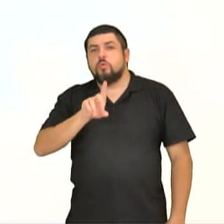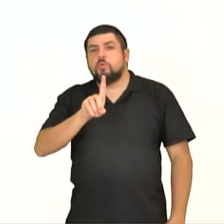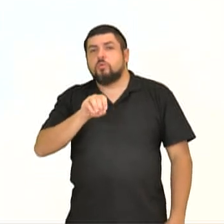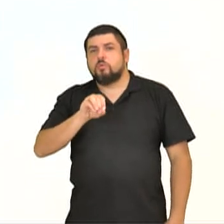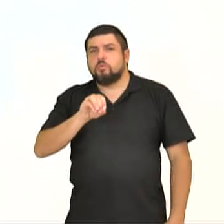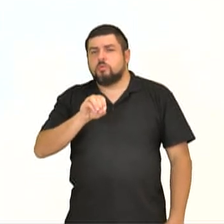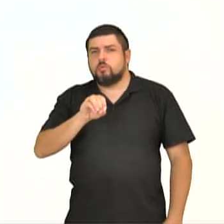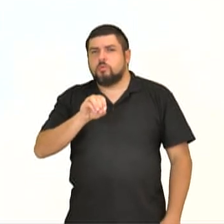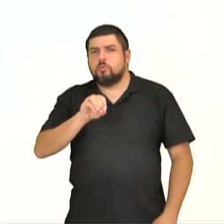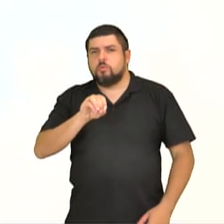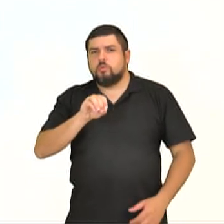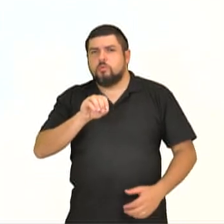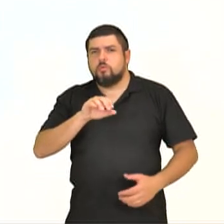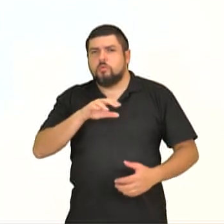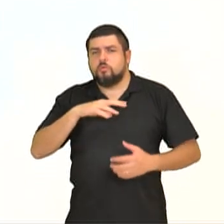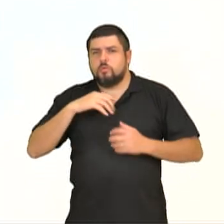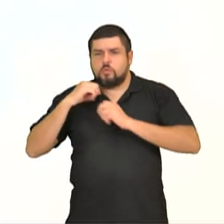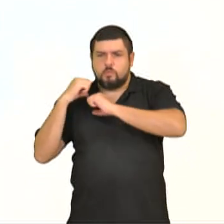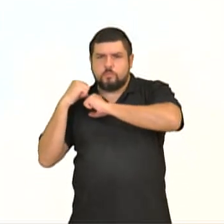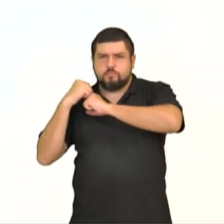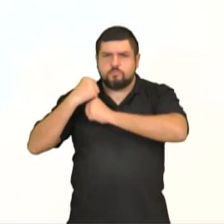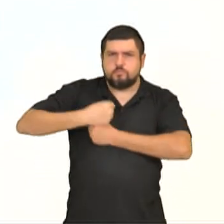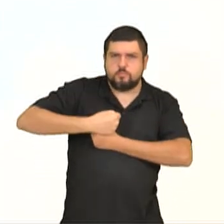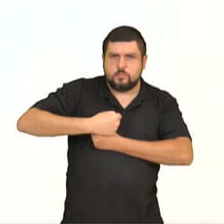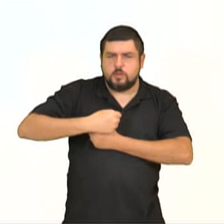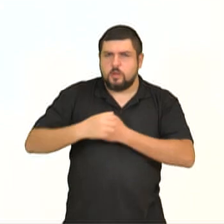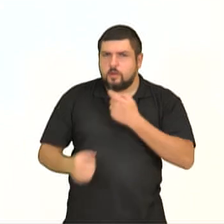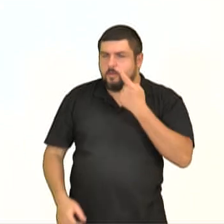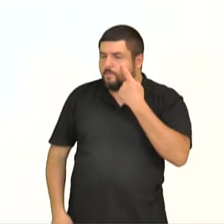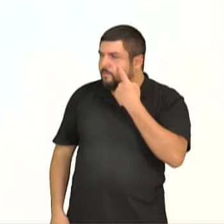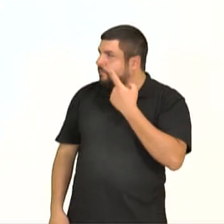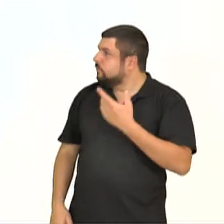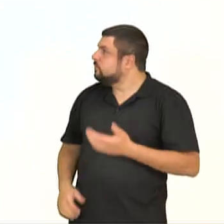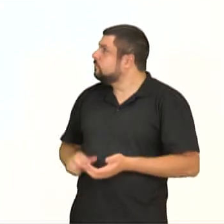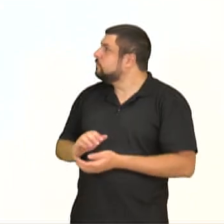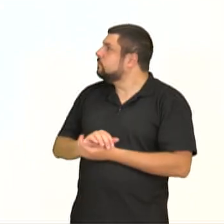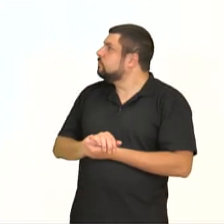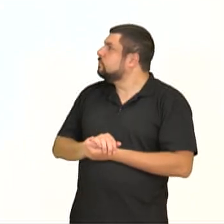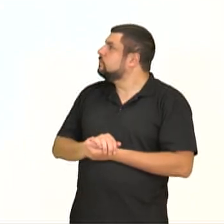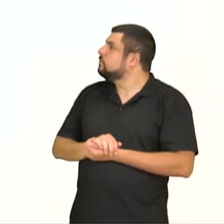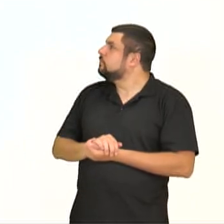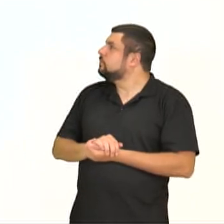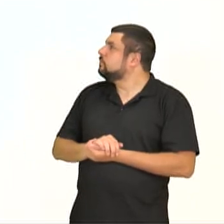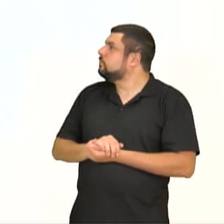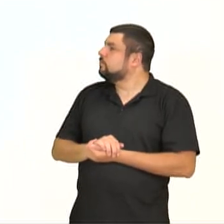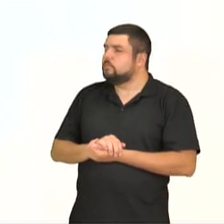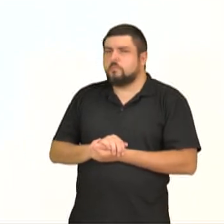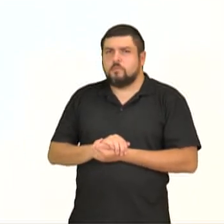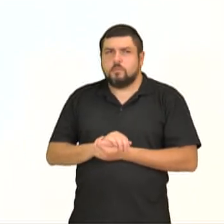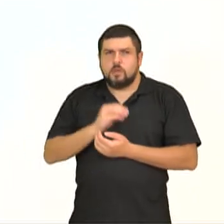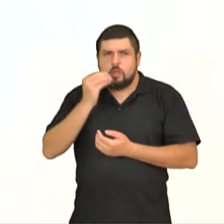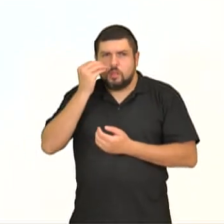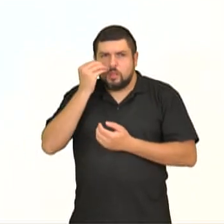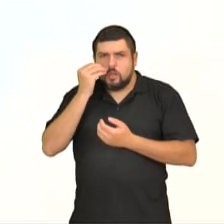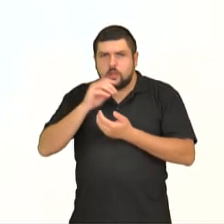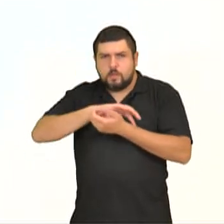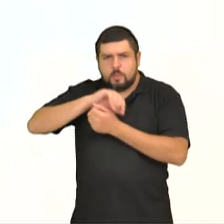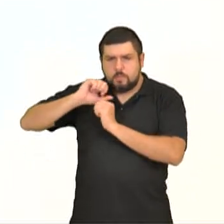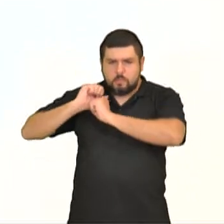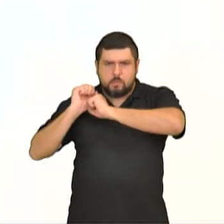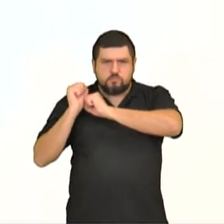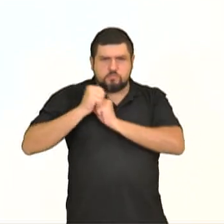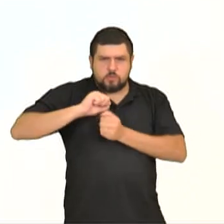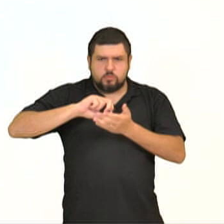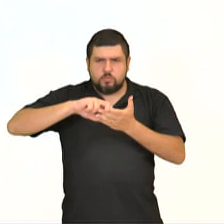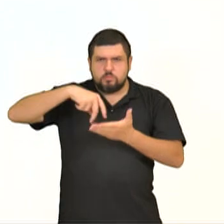O objetivo do judô, né, é você fazer com que o seu adversário, o seu oponente, ele encoste as costas no chão, né, na queda